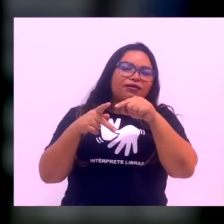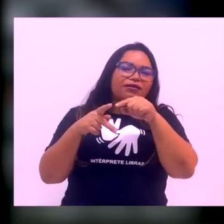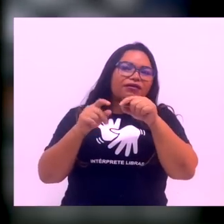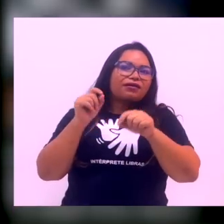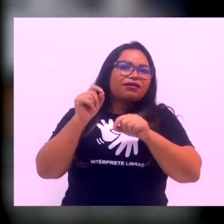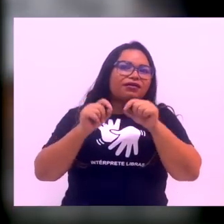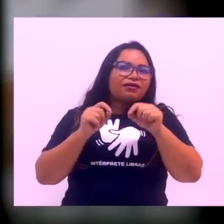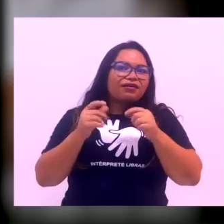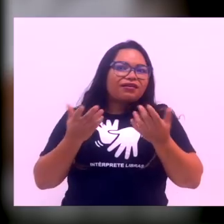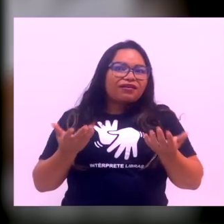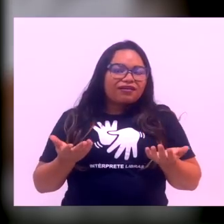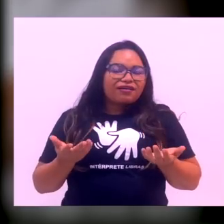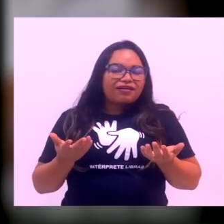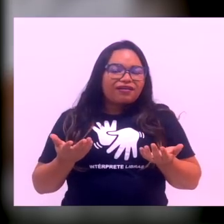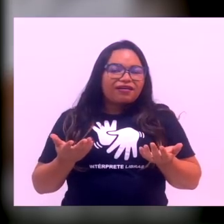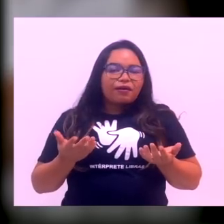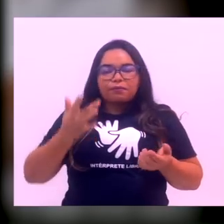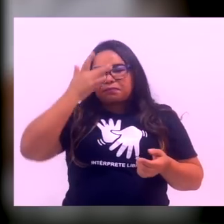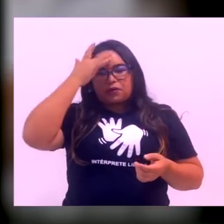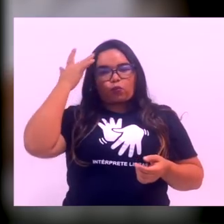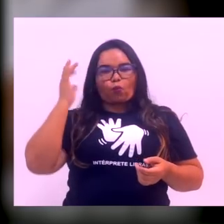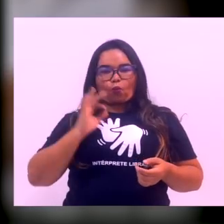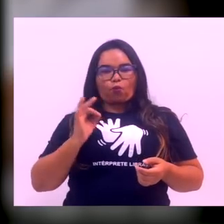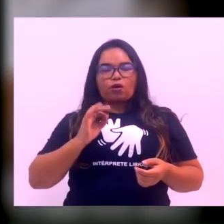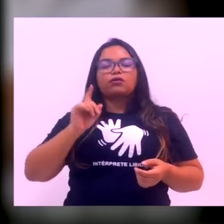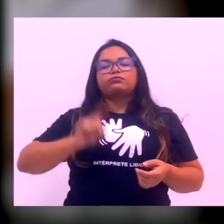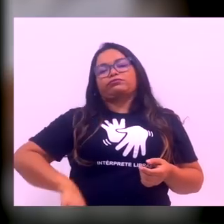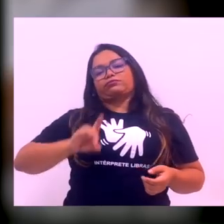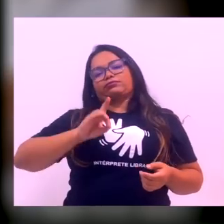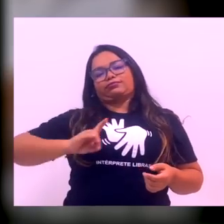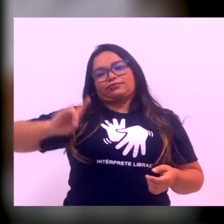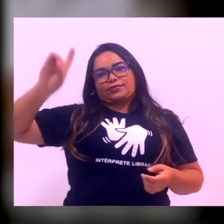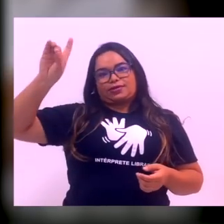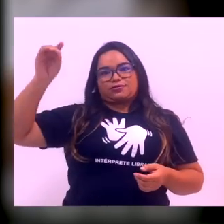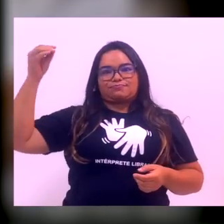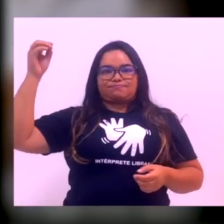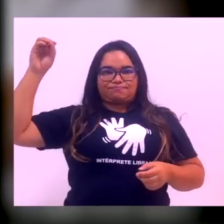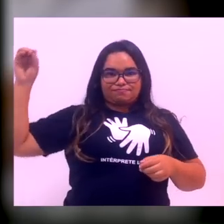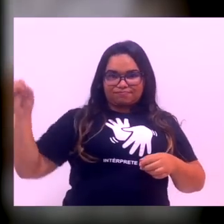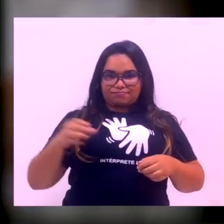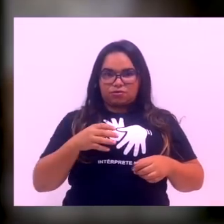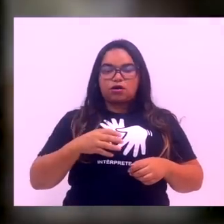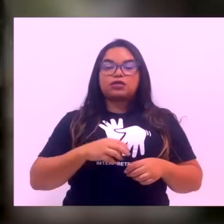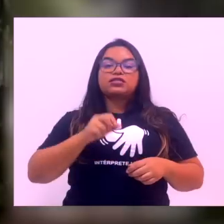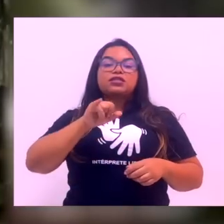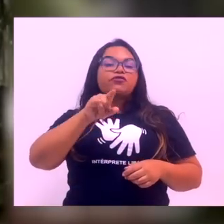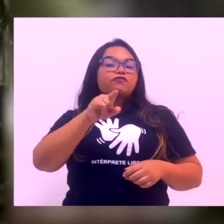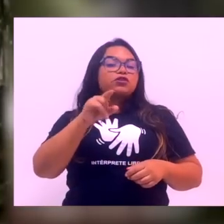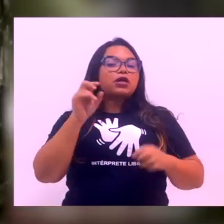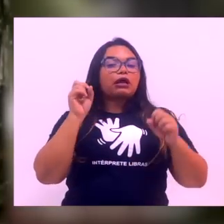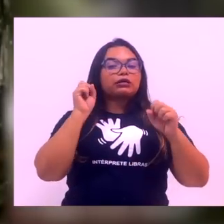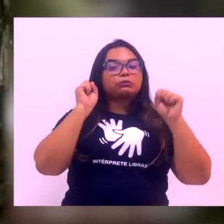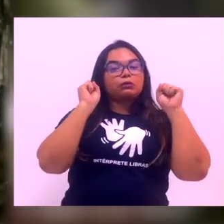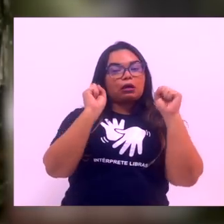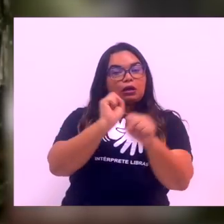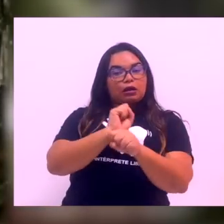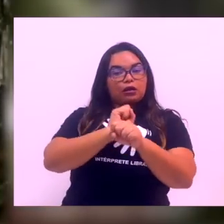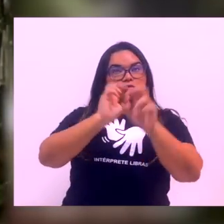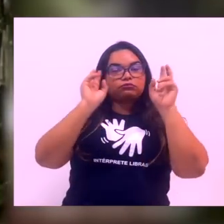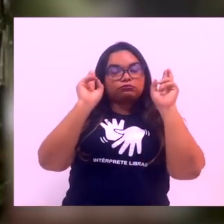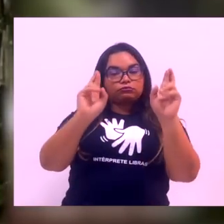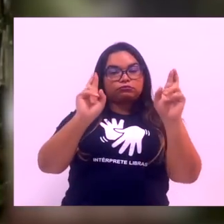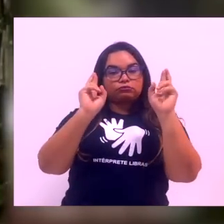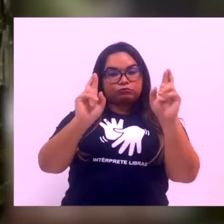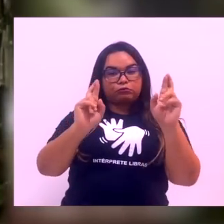Daniel 2:34. Então, quem era essa rocha? Obviamente, se não é uma intervenção humana, é uma